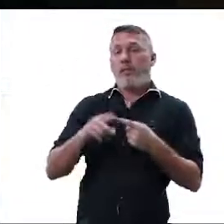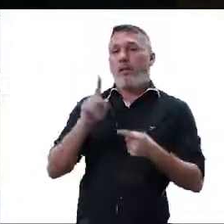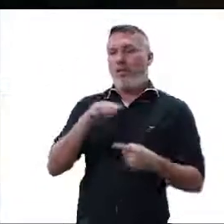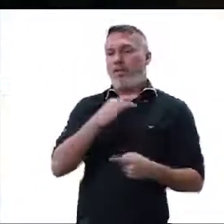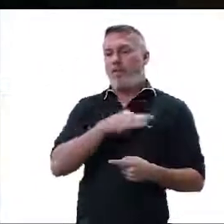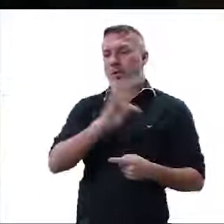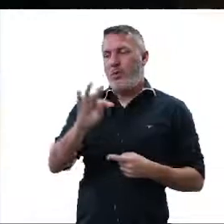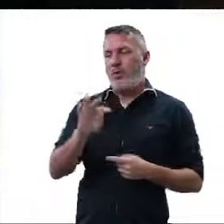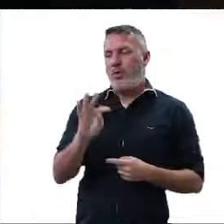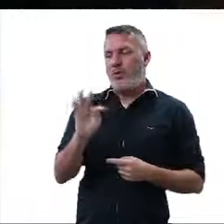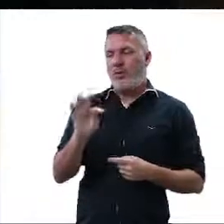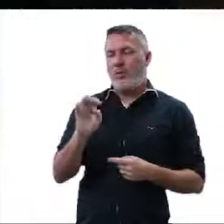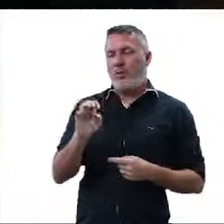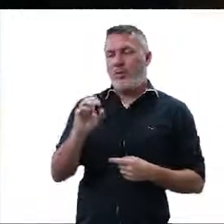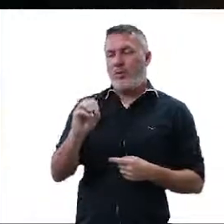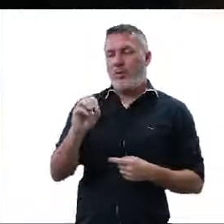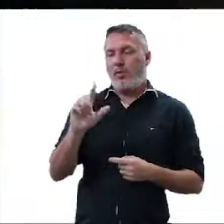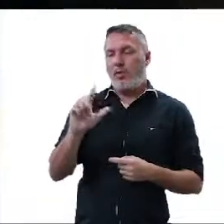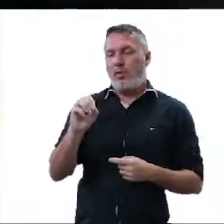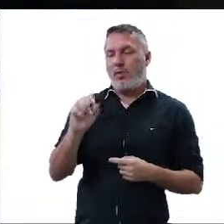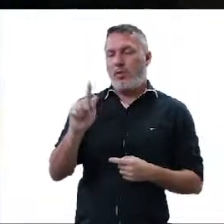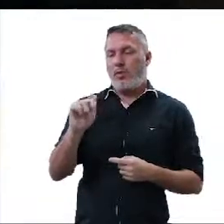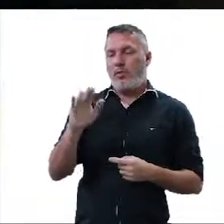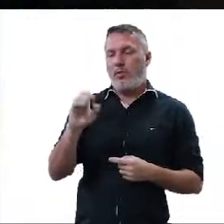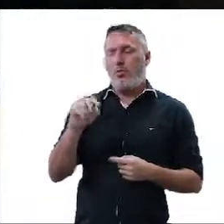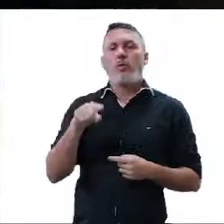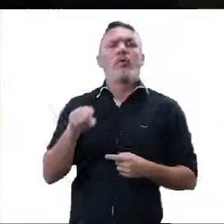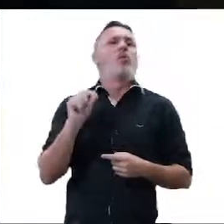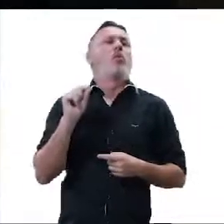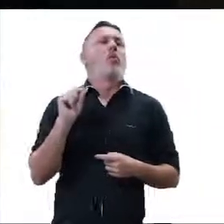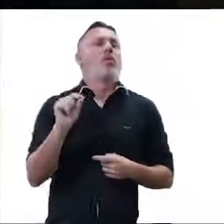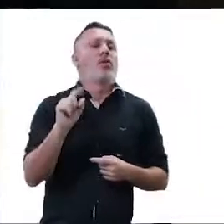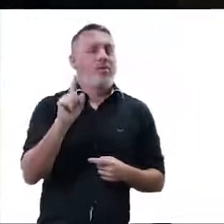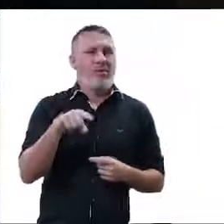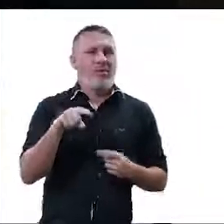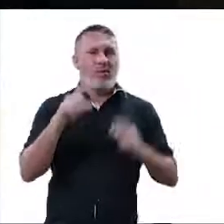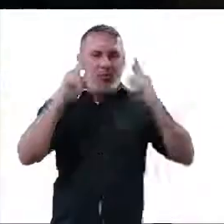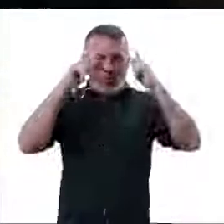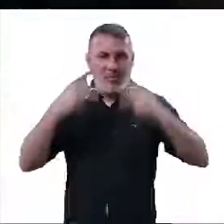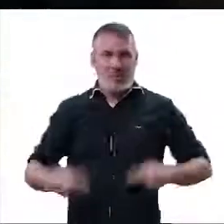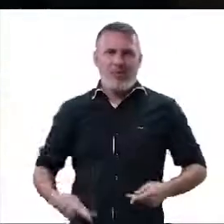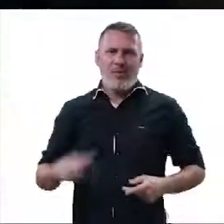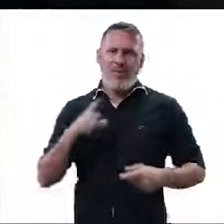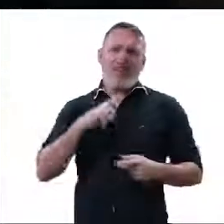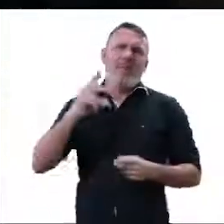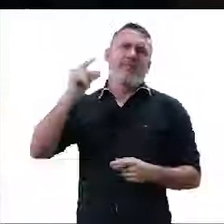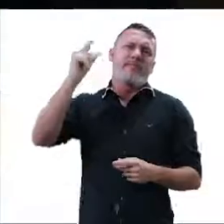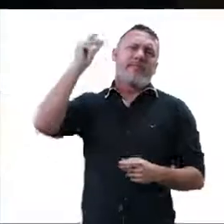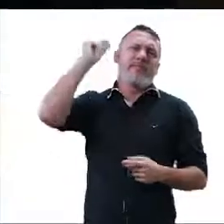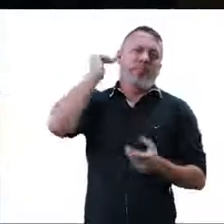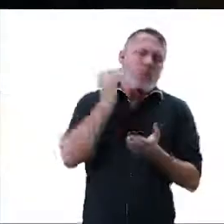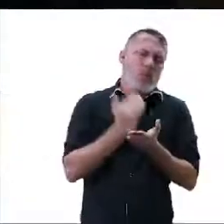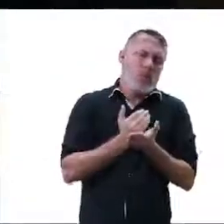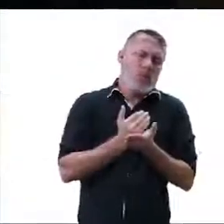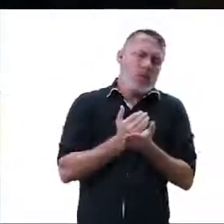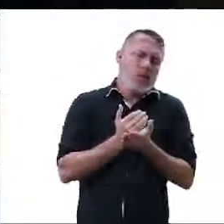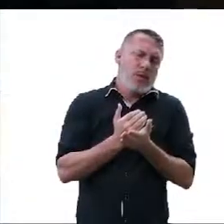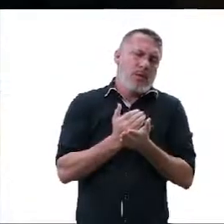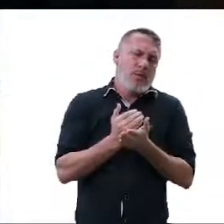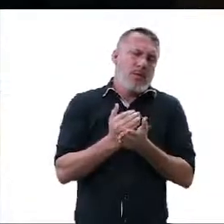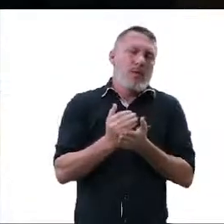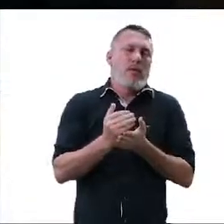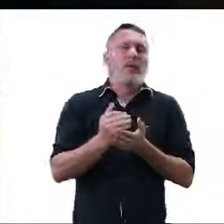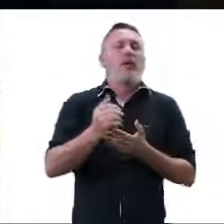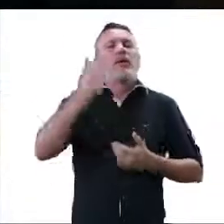ou seja, o homem, no seu estado primitivo, explicaria